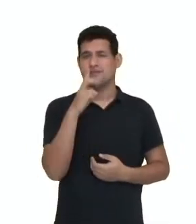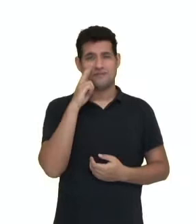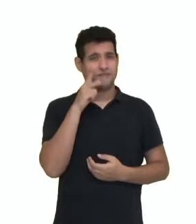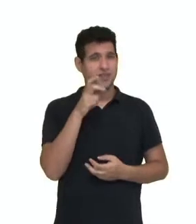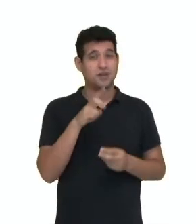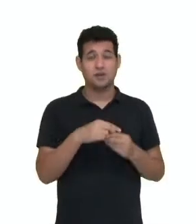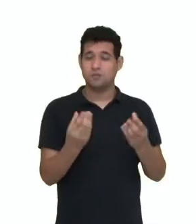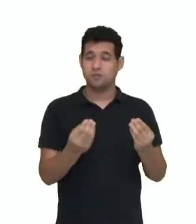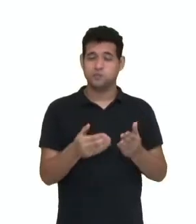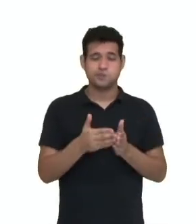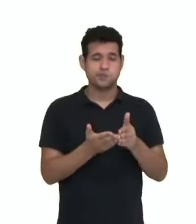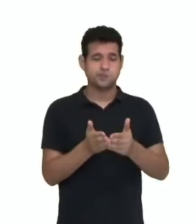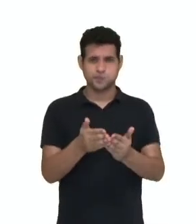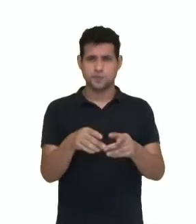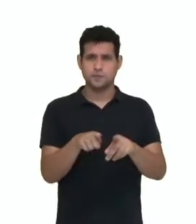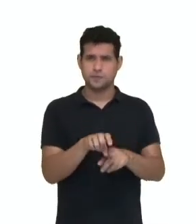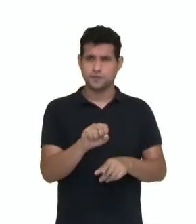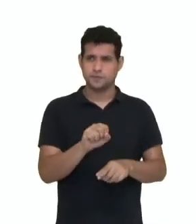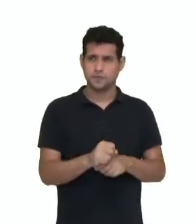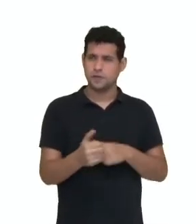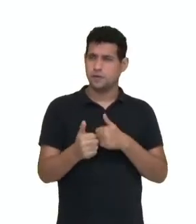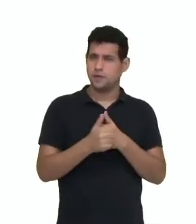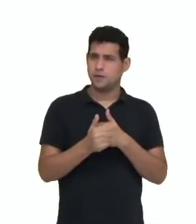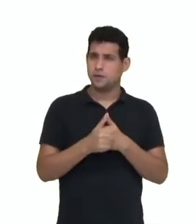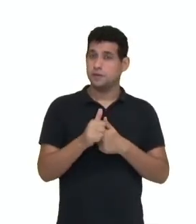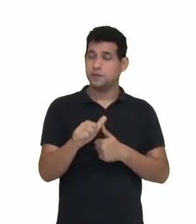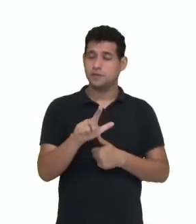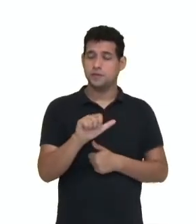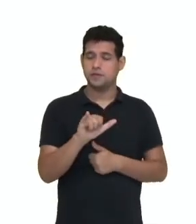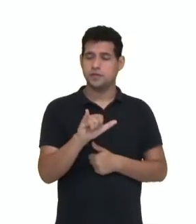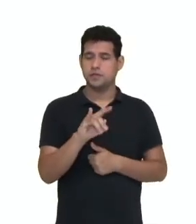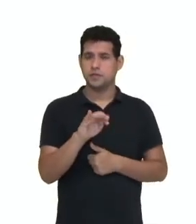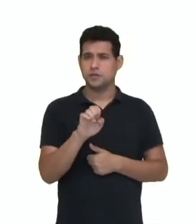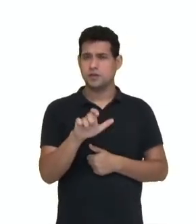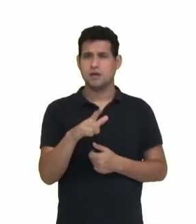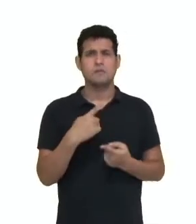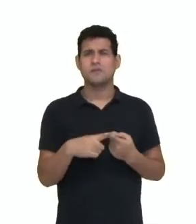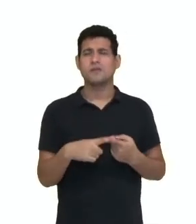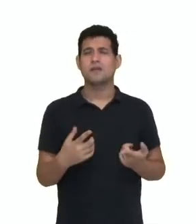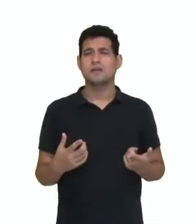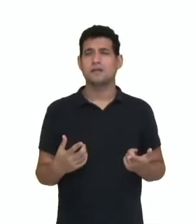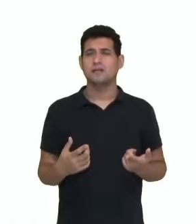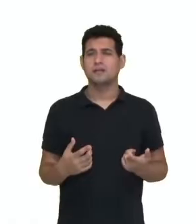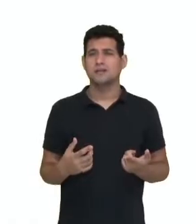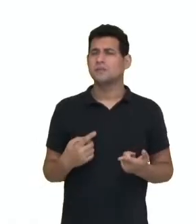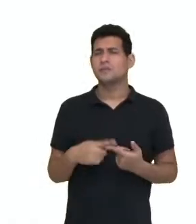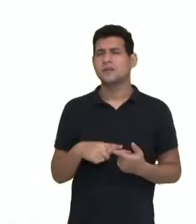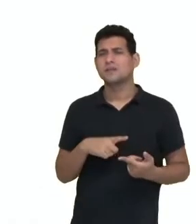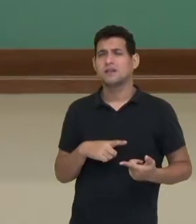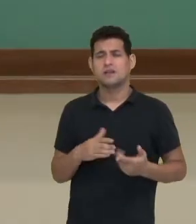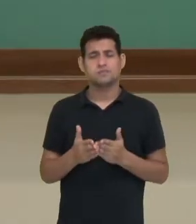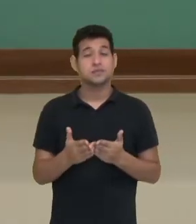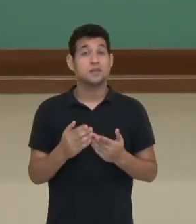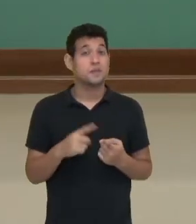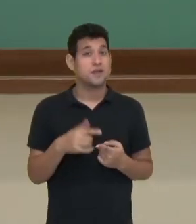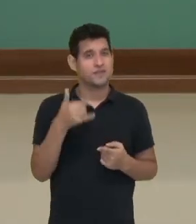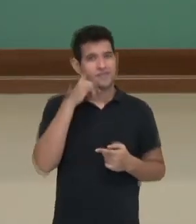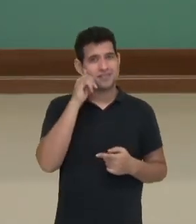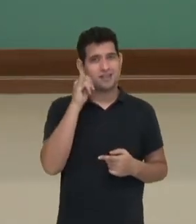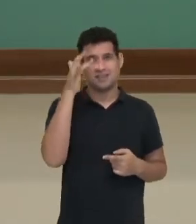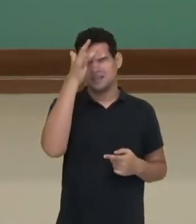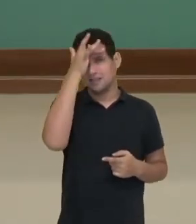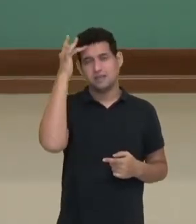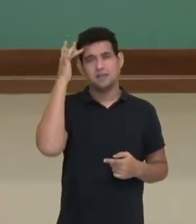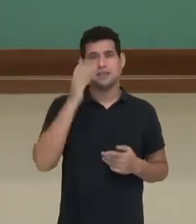na Bahia, né? Próximo ali do litoral. Para quê? Justamente para impedir que os holandeses